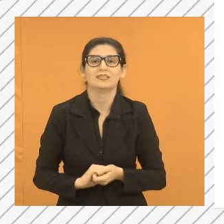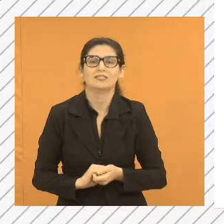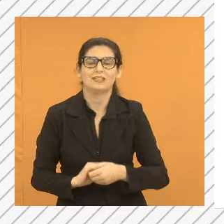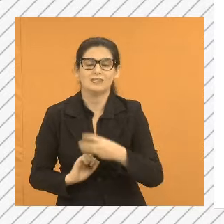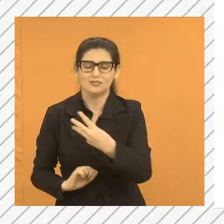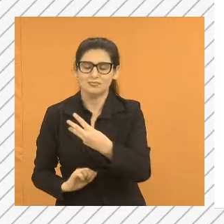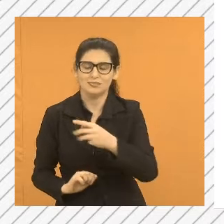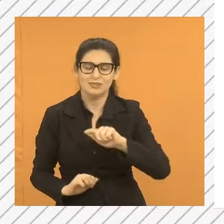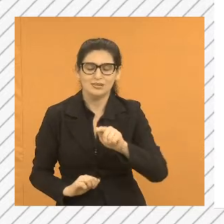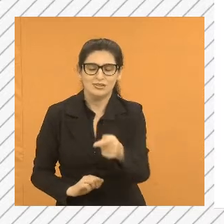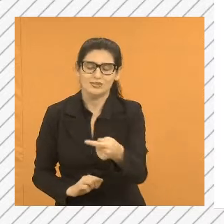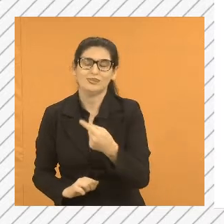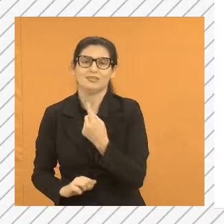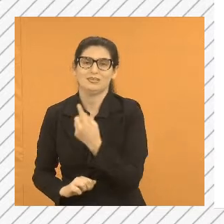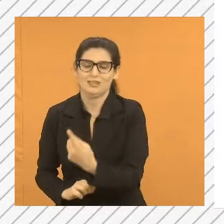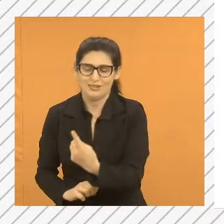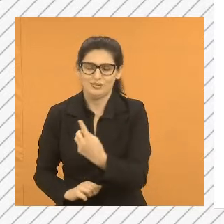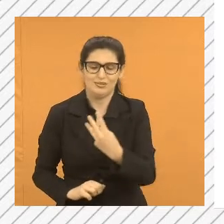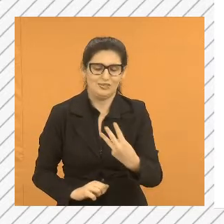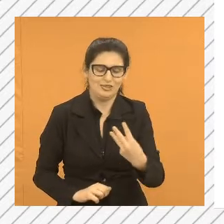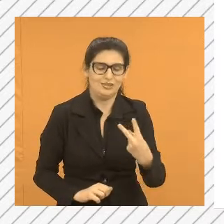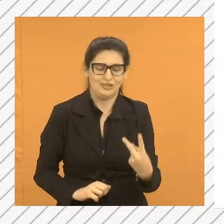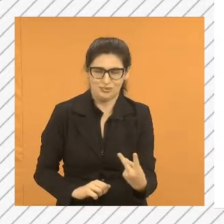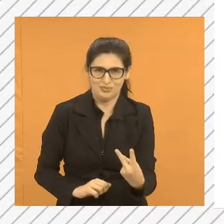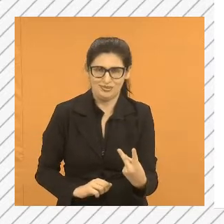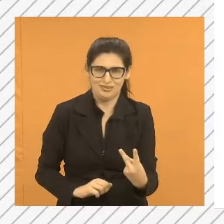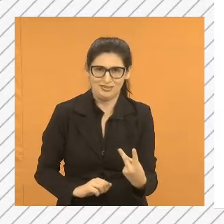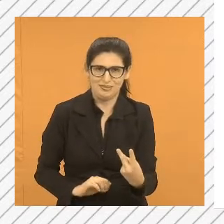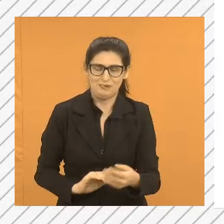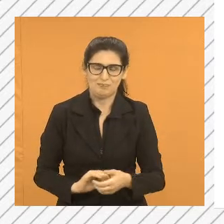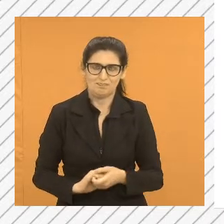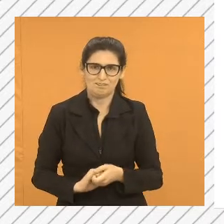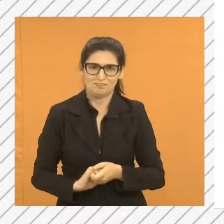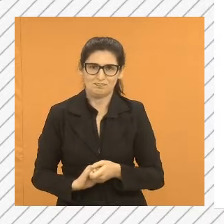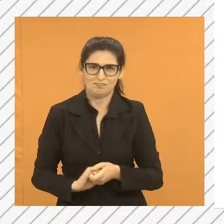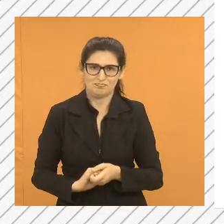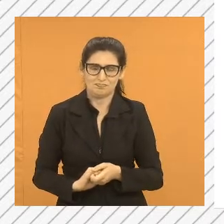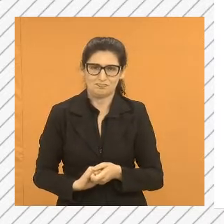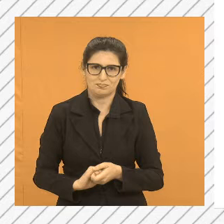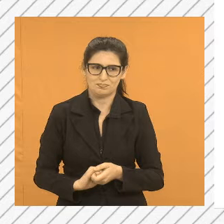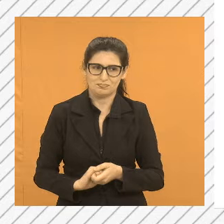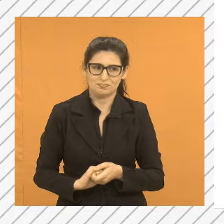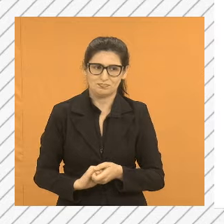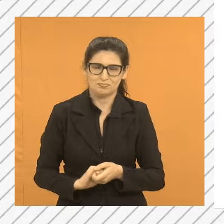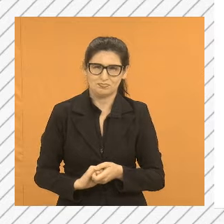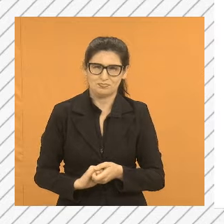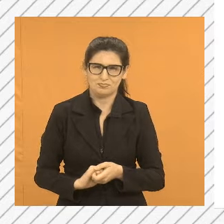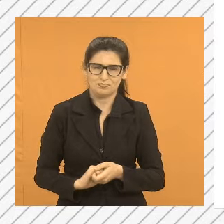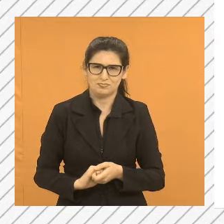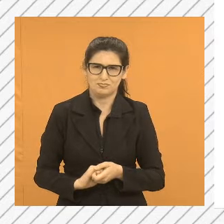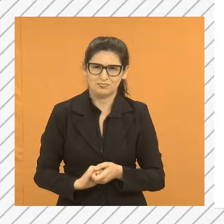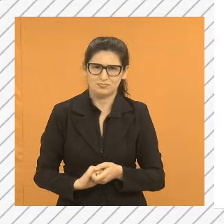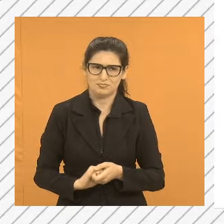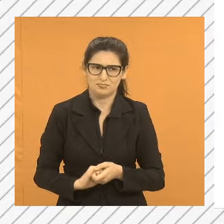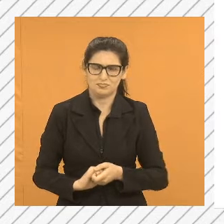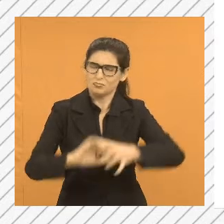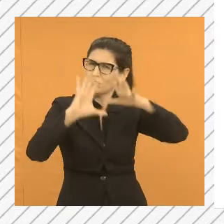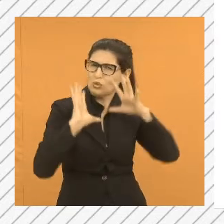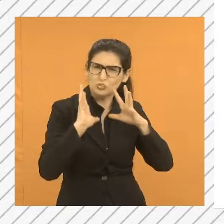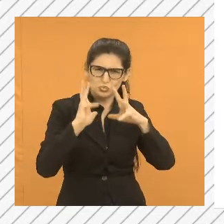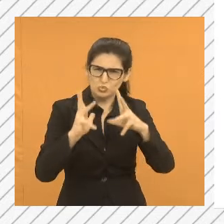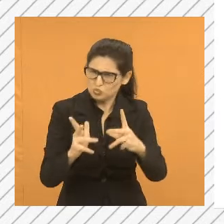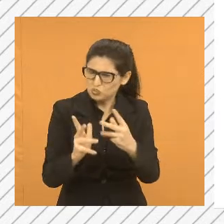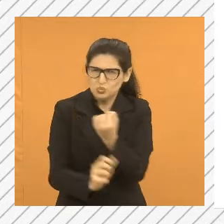3.132. Tem tudo uma lógica atendendo a esses números aí. De modo geral, os